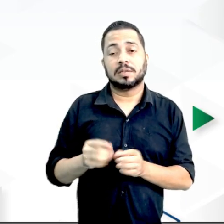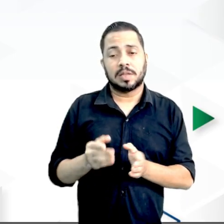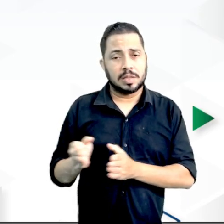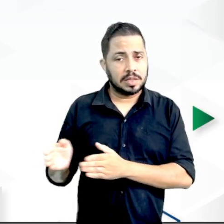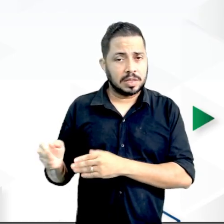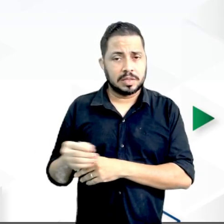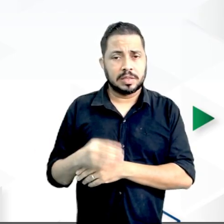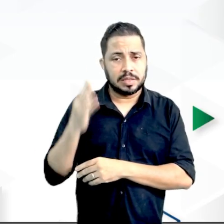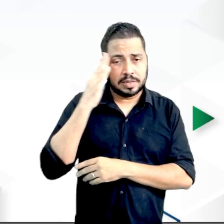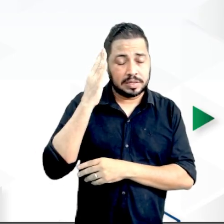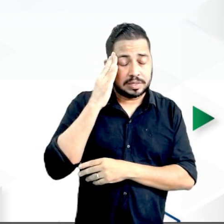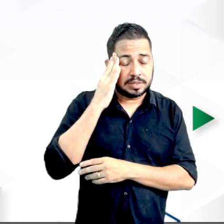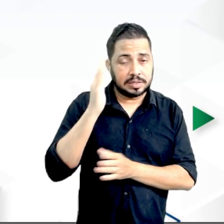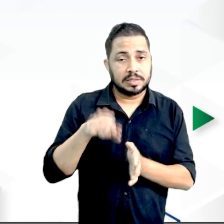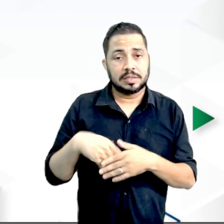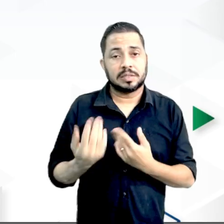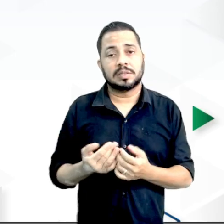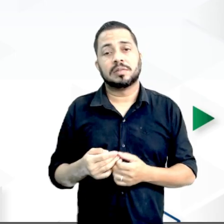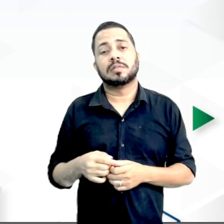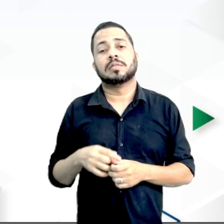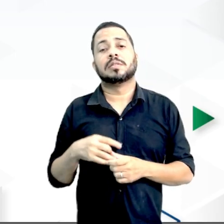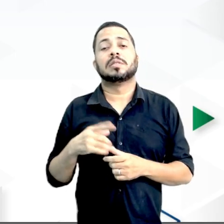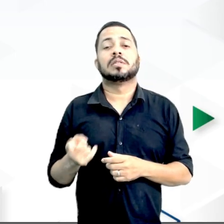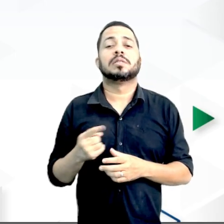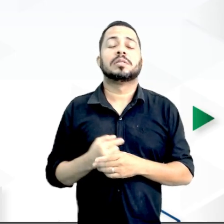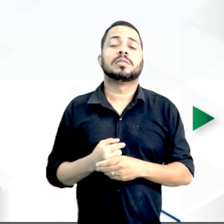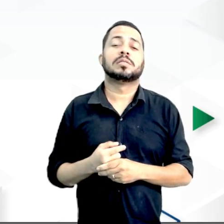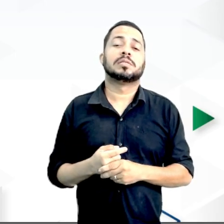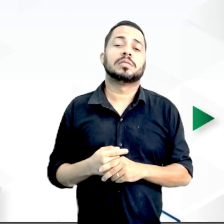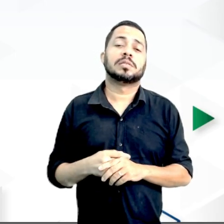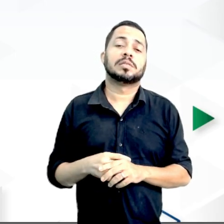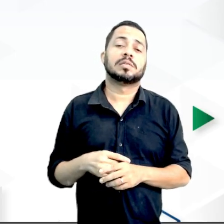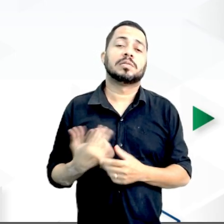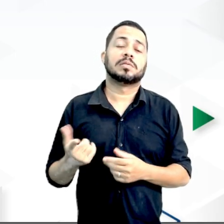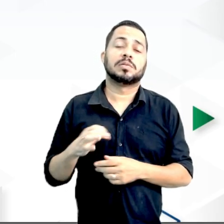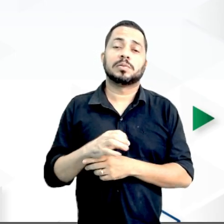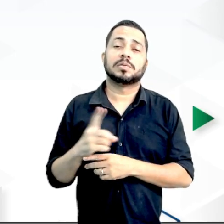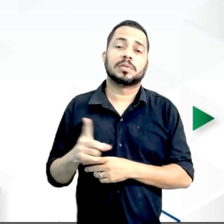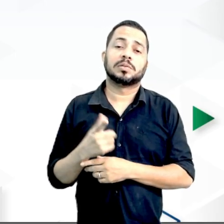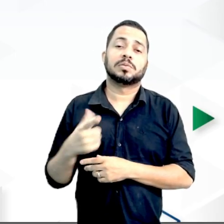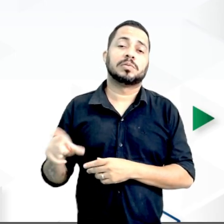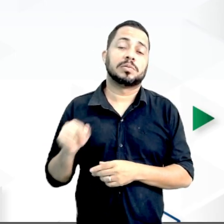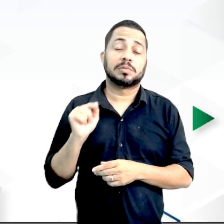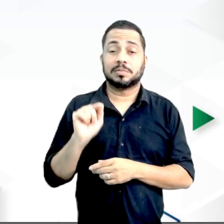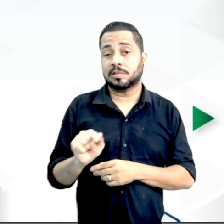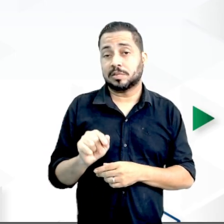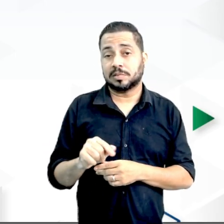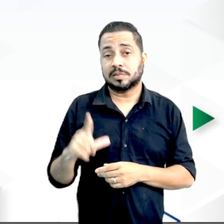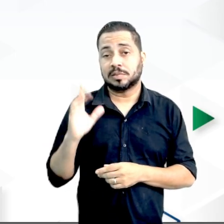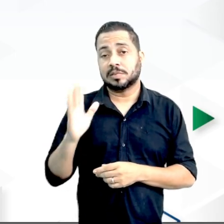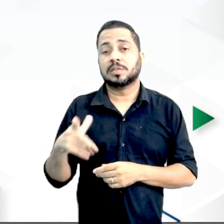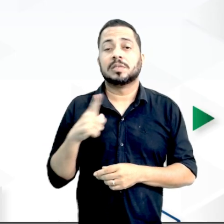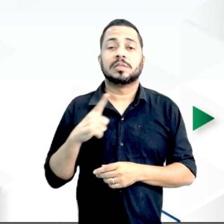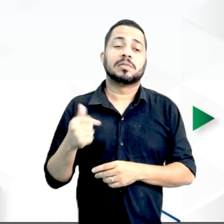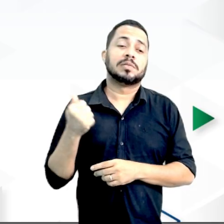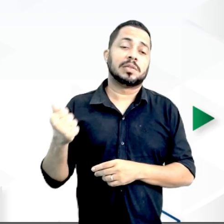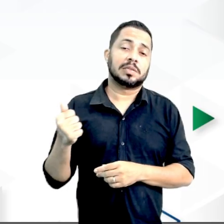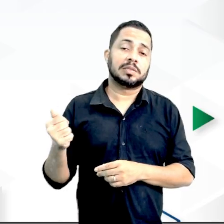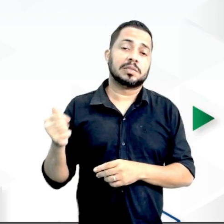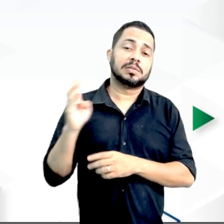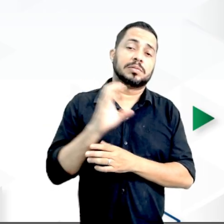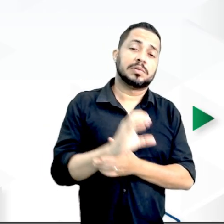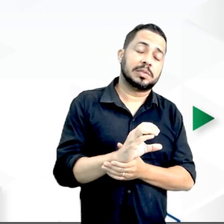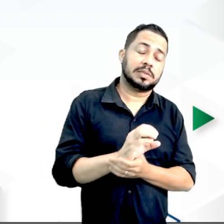Deu para entender? Então, ele quer aí qual a coordenada dos outros pontos. Ele já deu do A e do